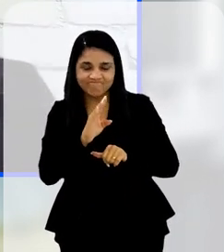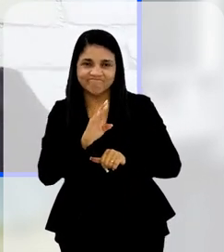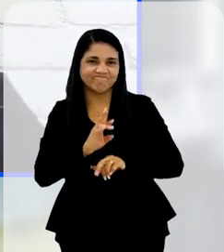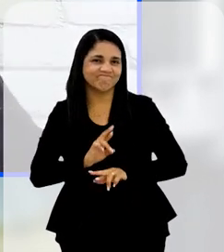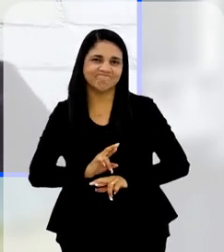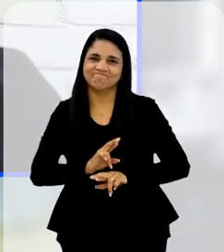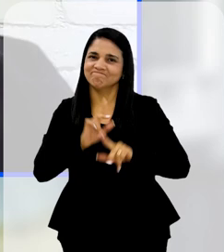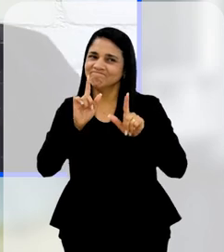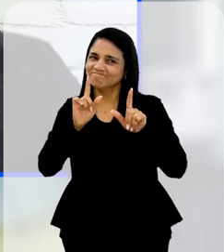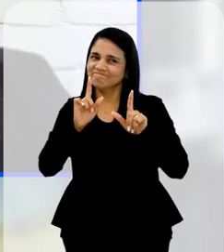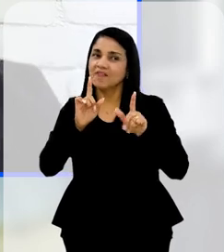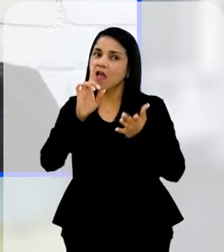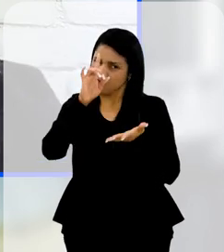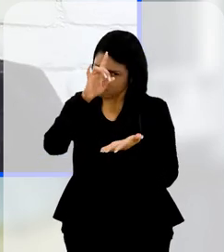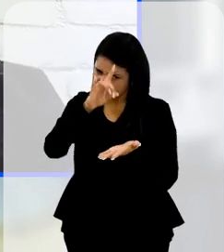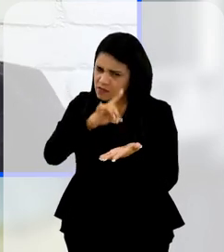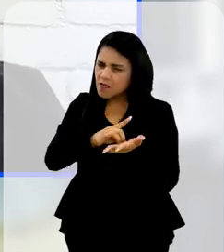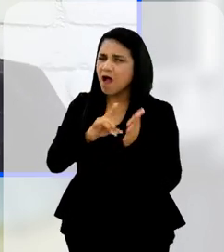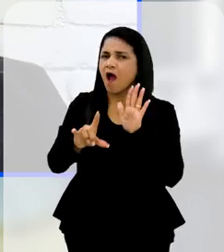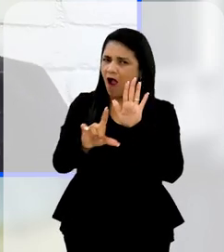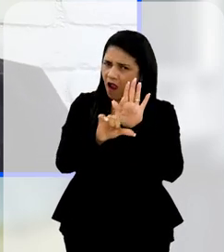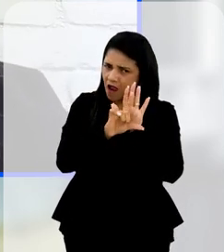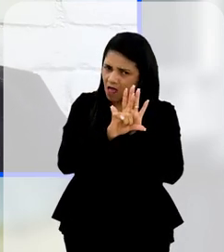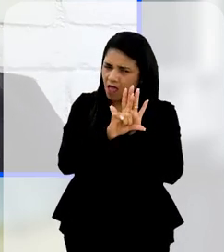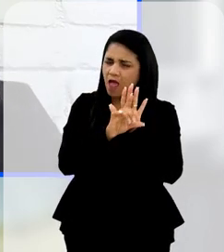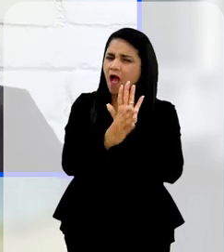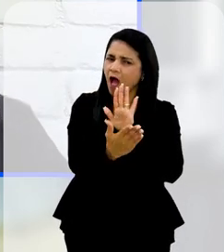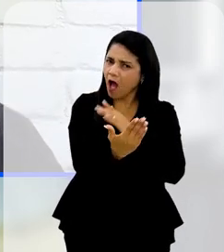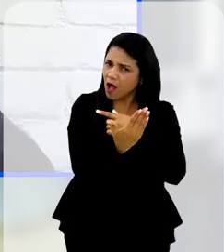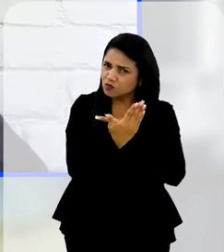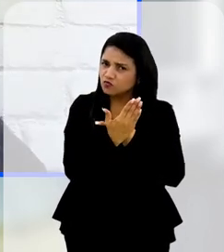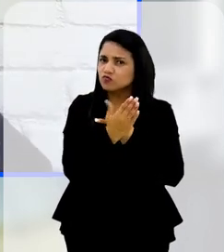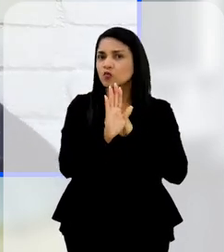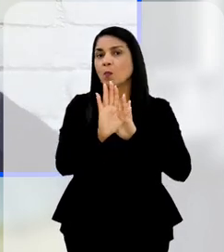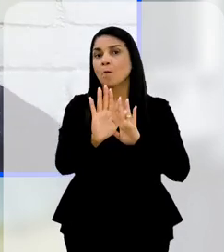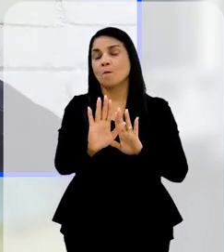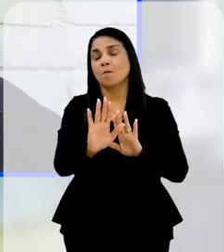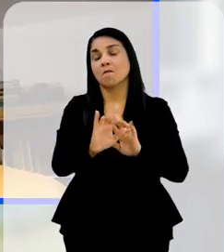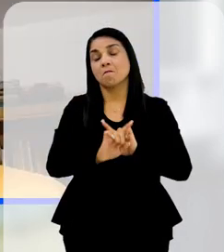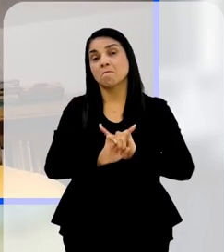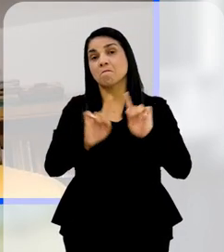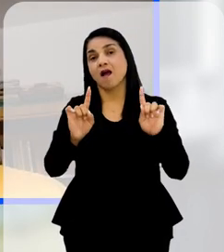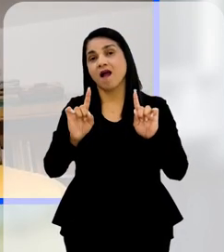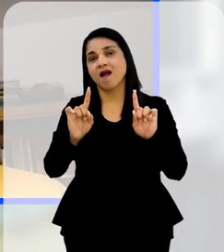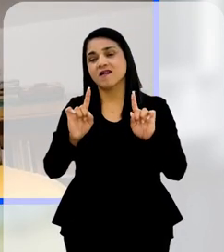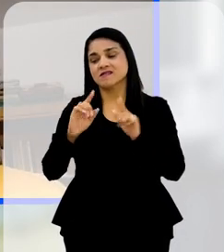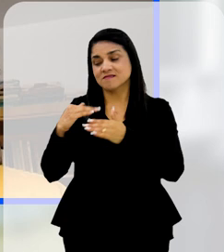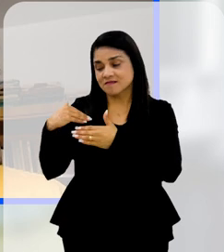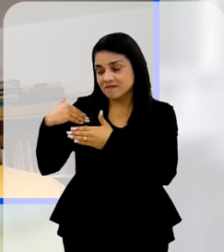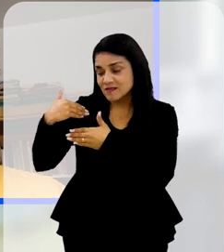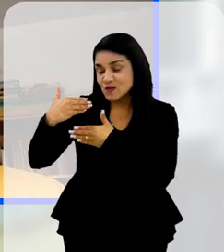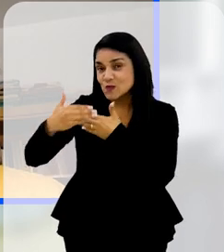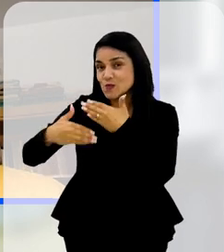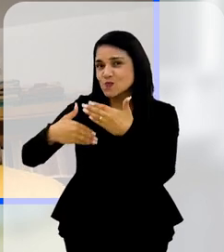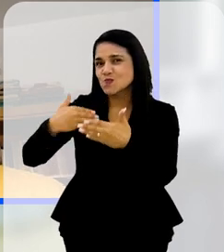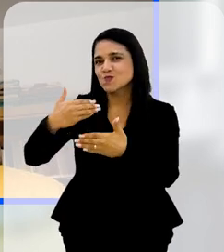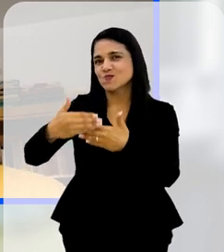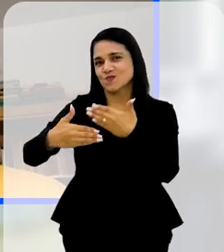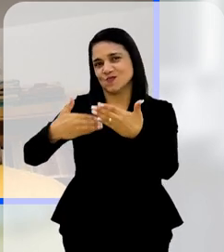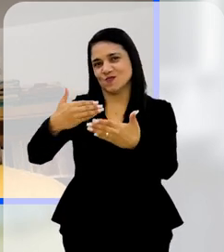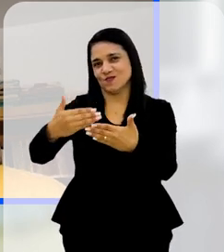Isso é um fato legal, quer dizer, a lei realmente permitiu isso. Agora, até chegar a essa construção, quais